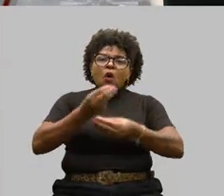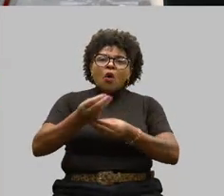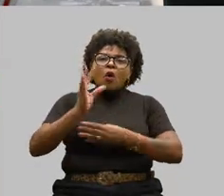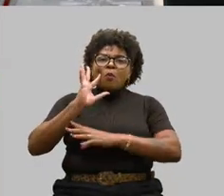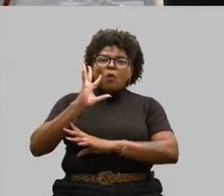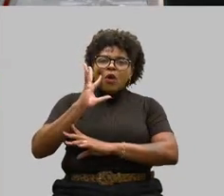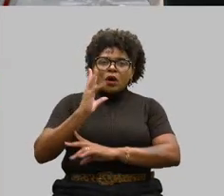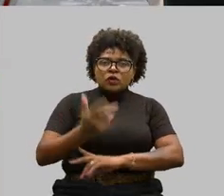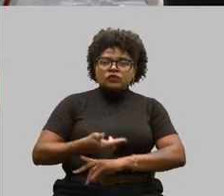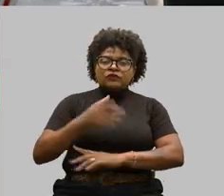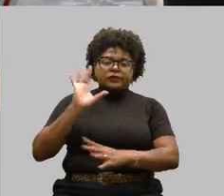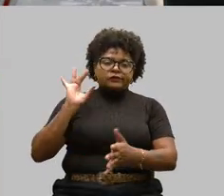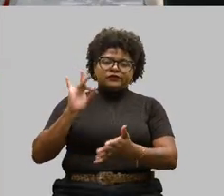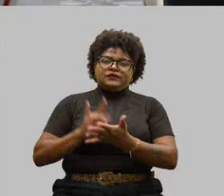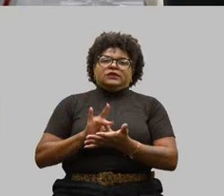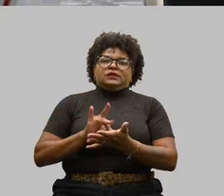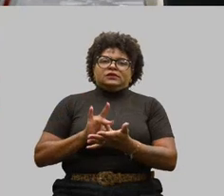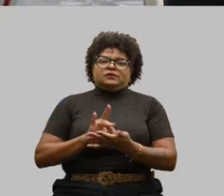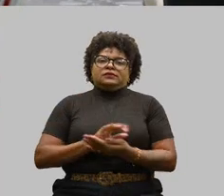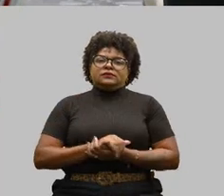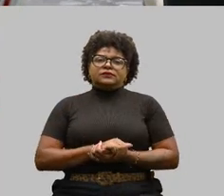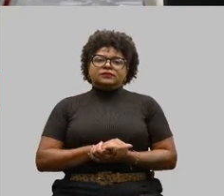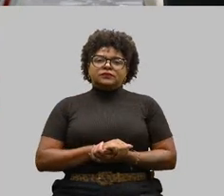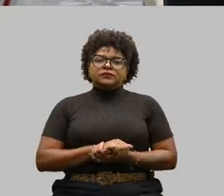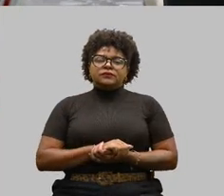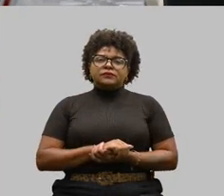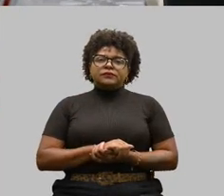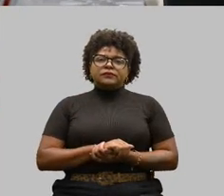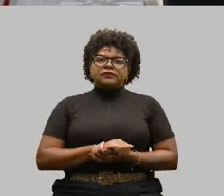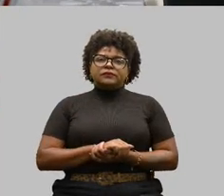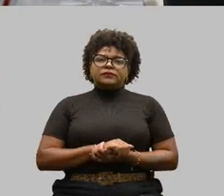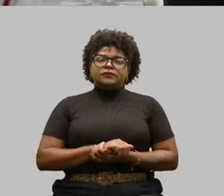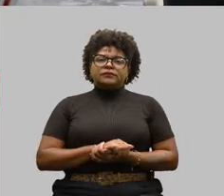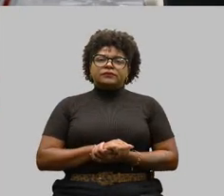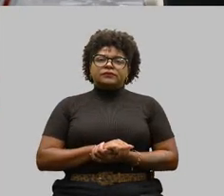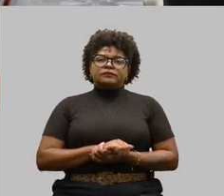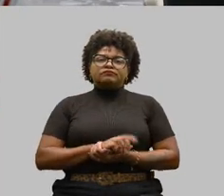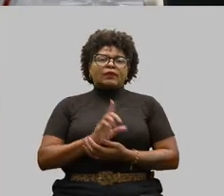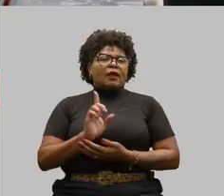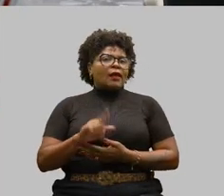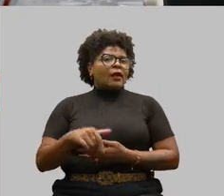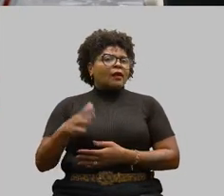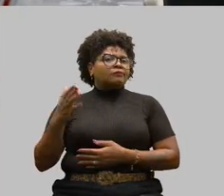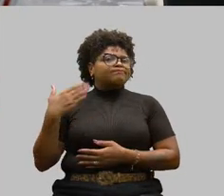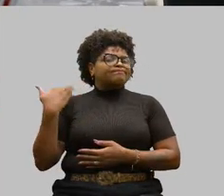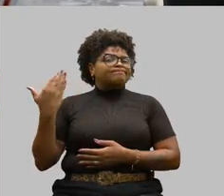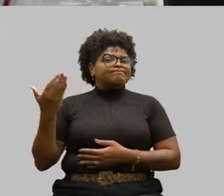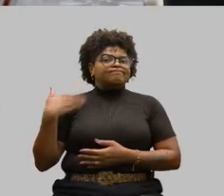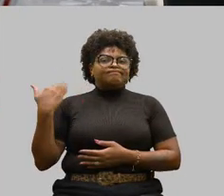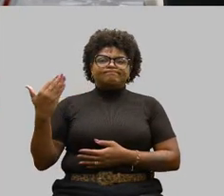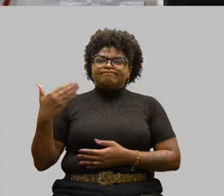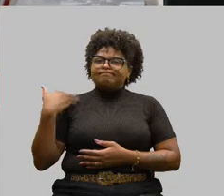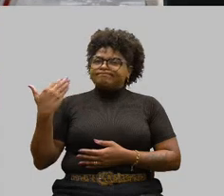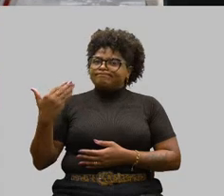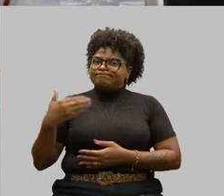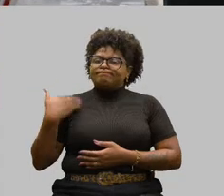Passos concretos eu tenho a alegria a satisfação